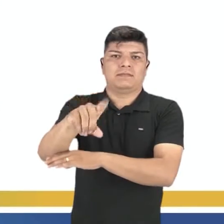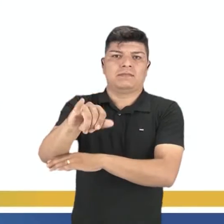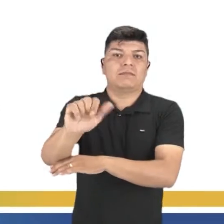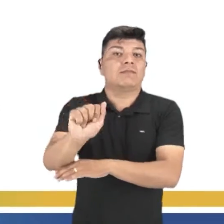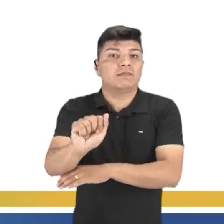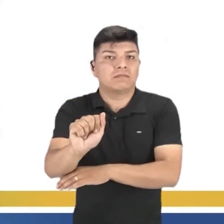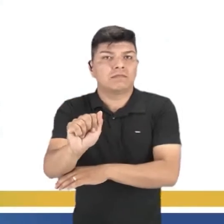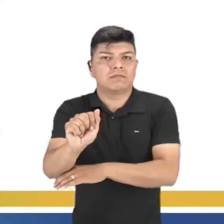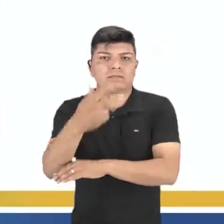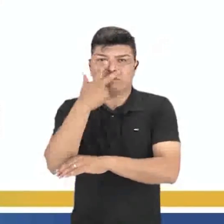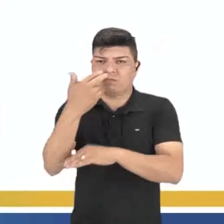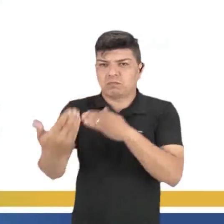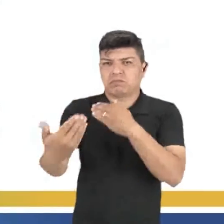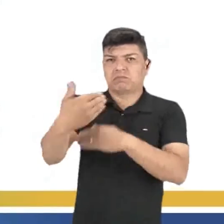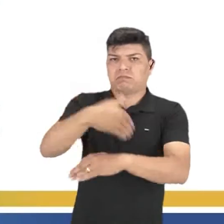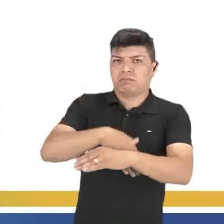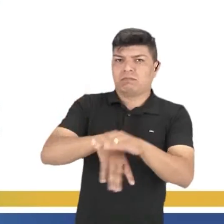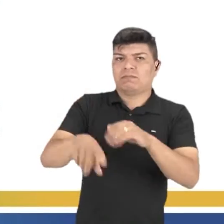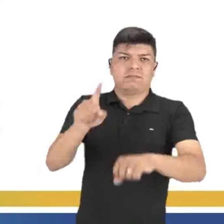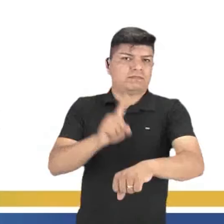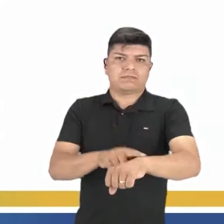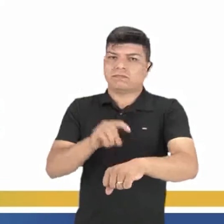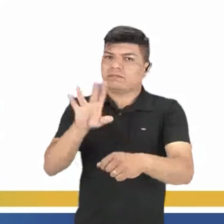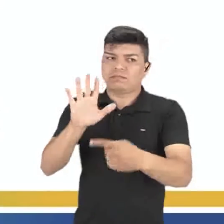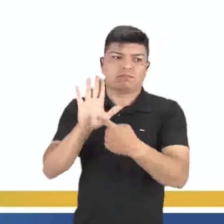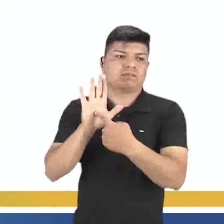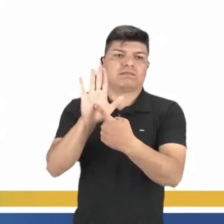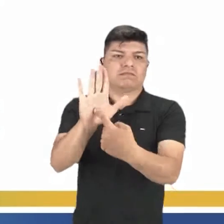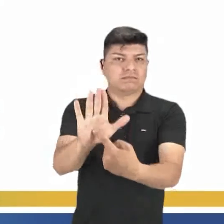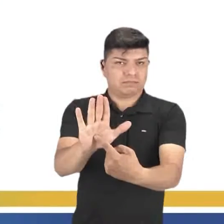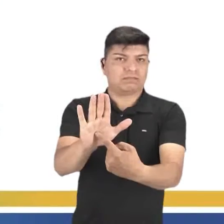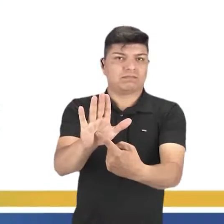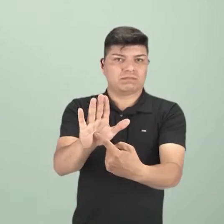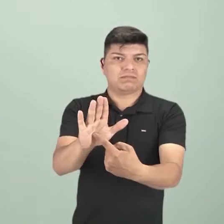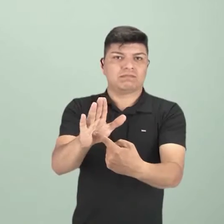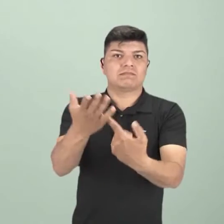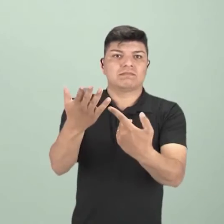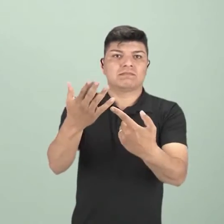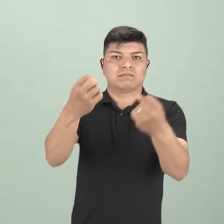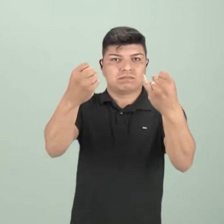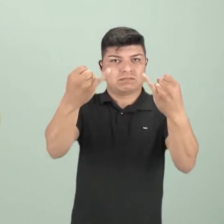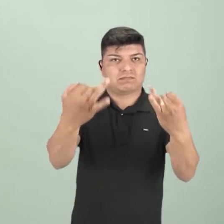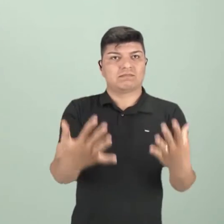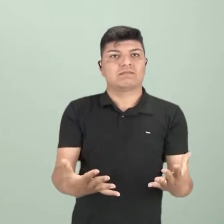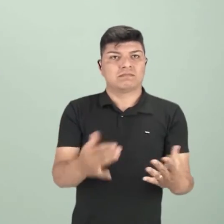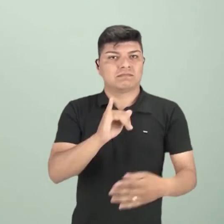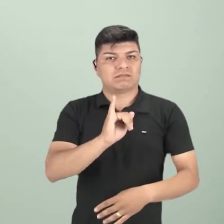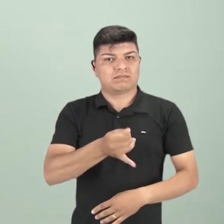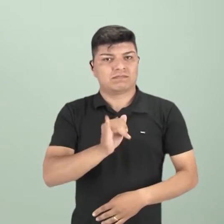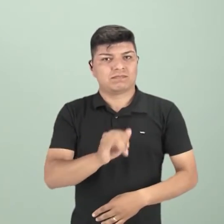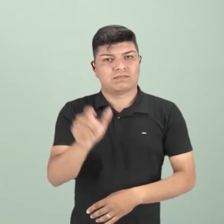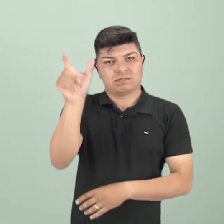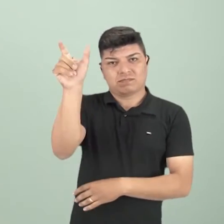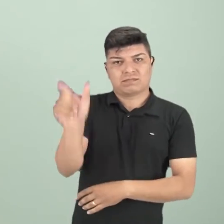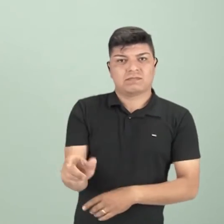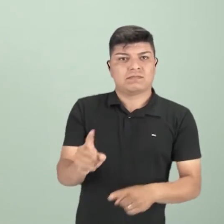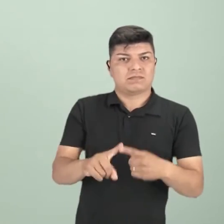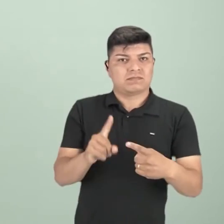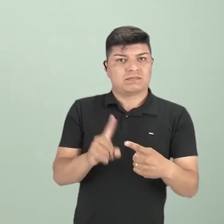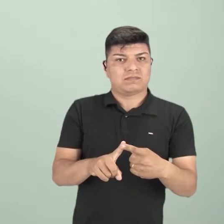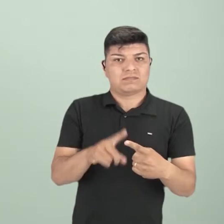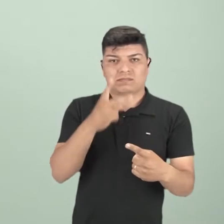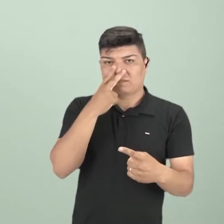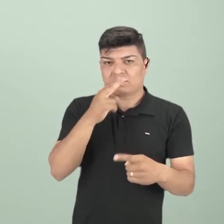personagem intruso. Só naquele momento ele aparece com essa classificação de narrador, personagem, porque ele traz